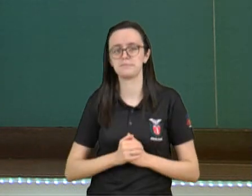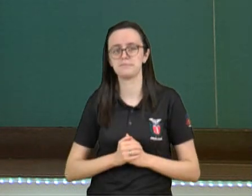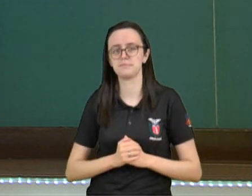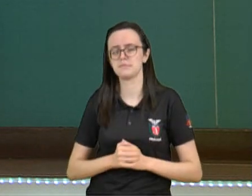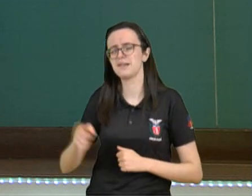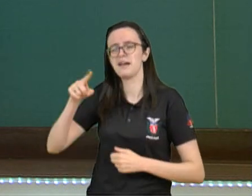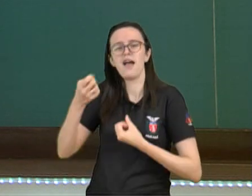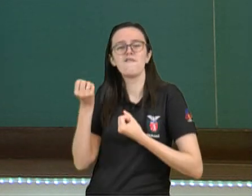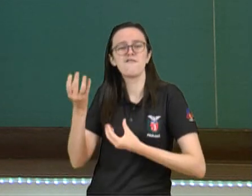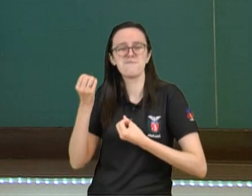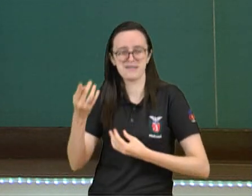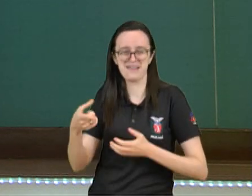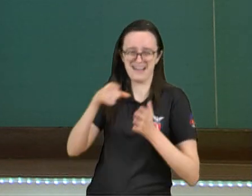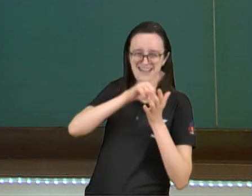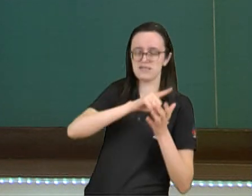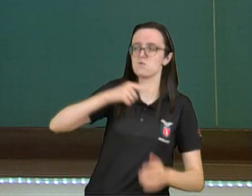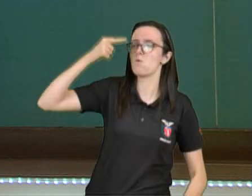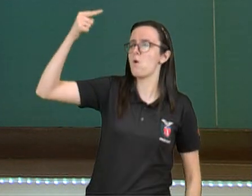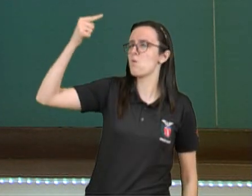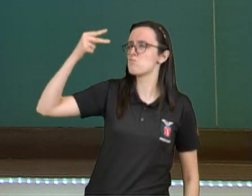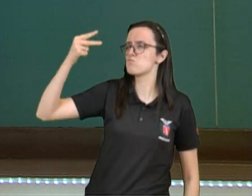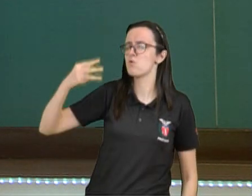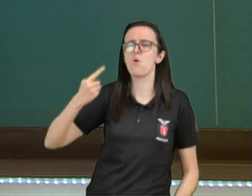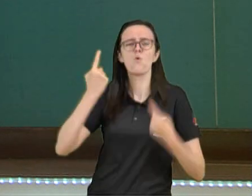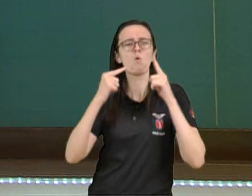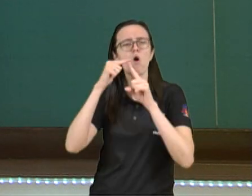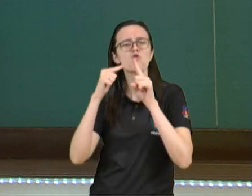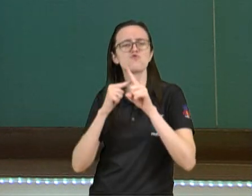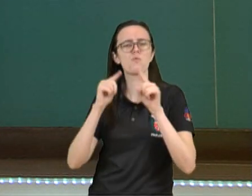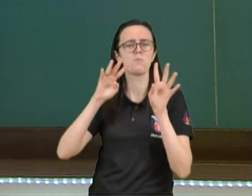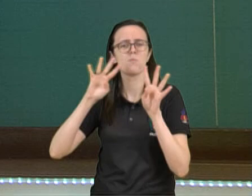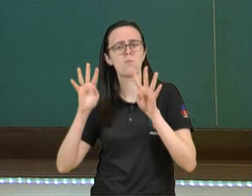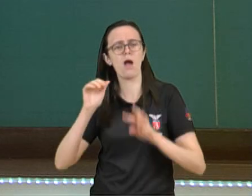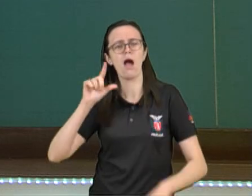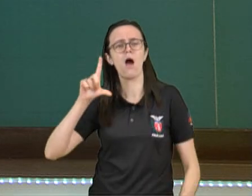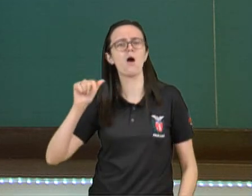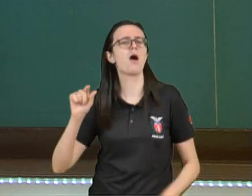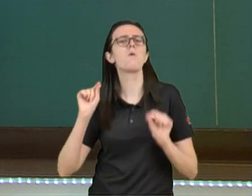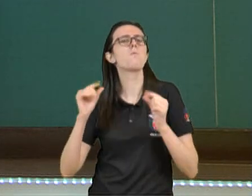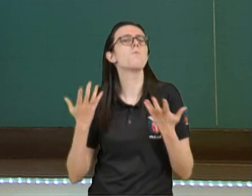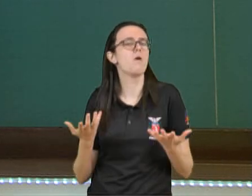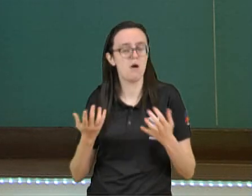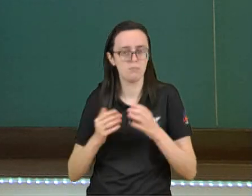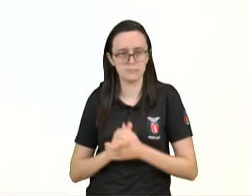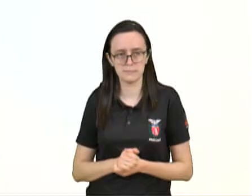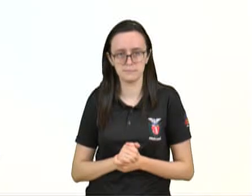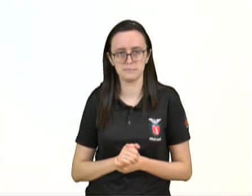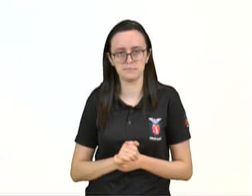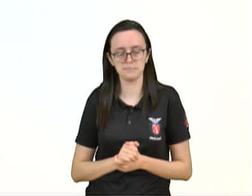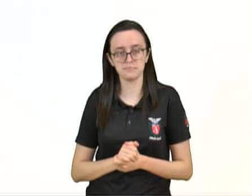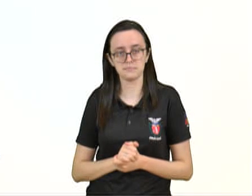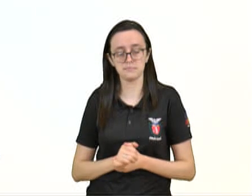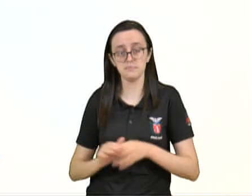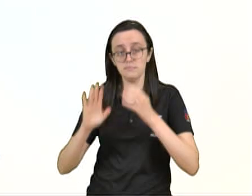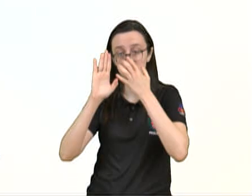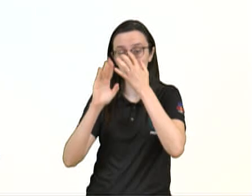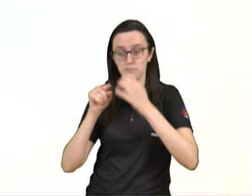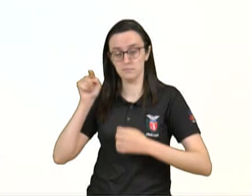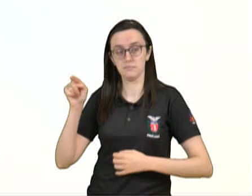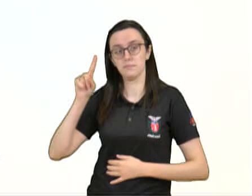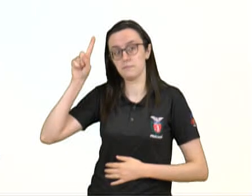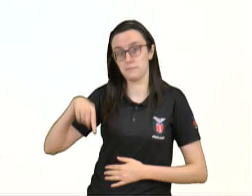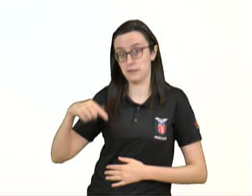dessas informações, que tipo de alga nós estamos conversando, que estamos tratando. Então, no caso